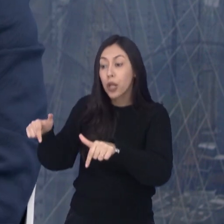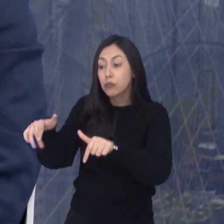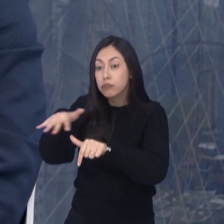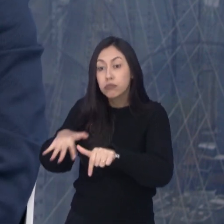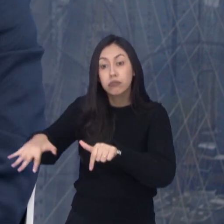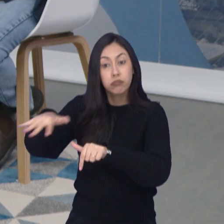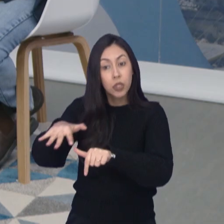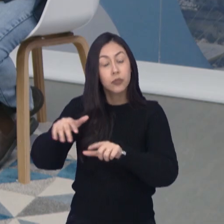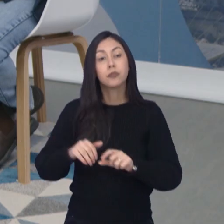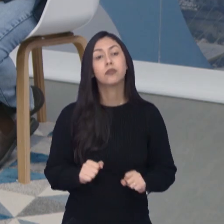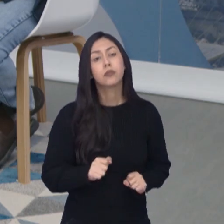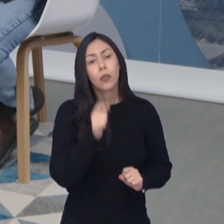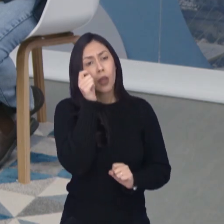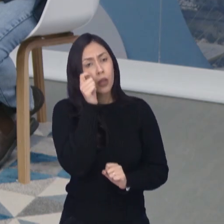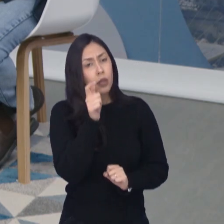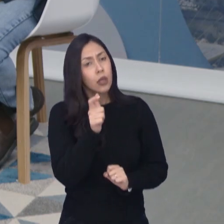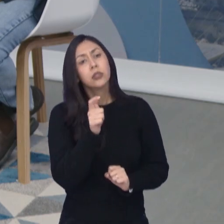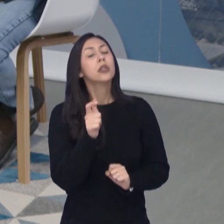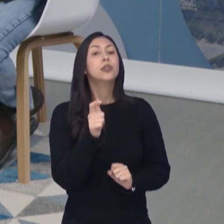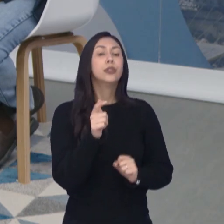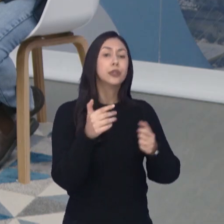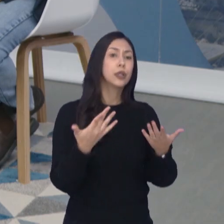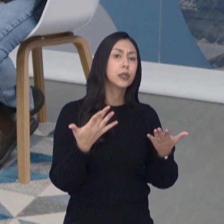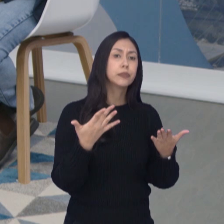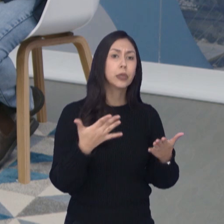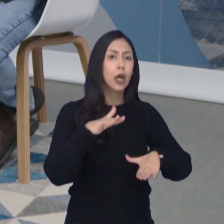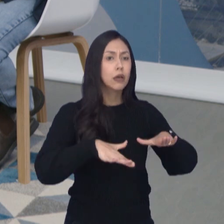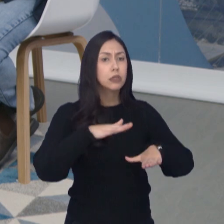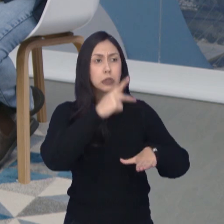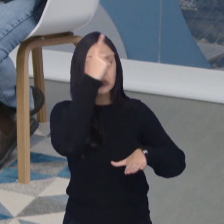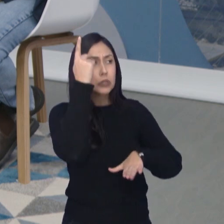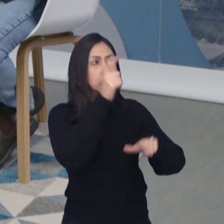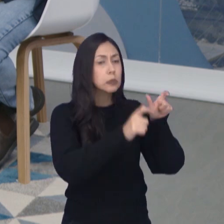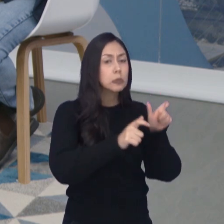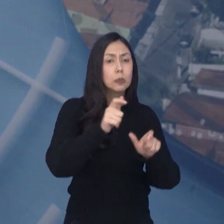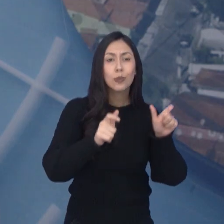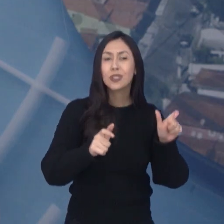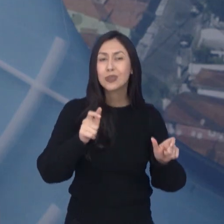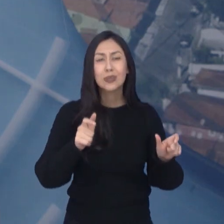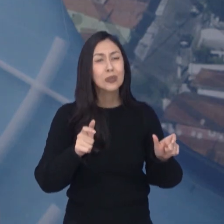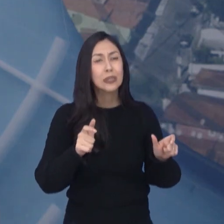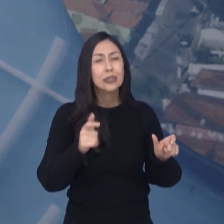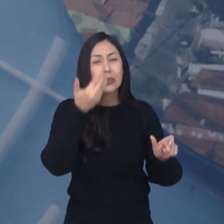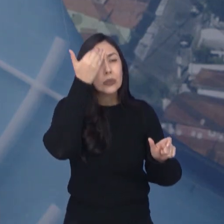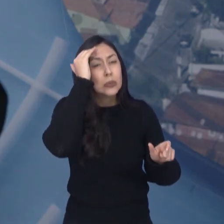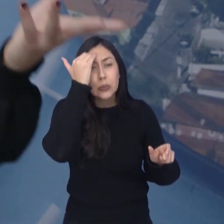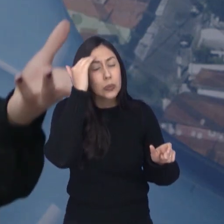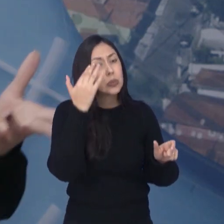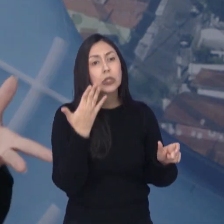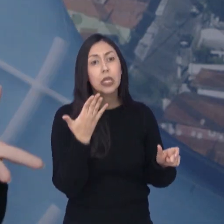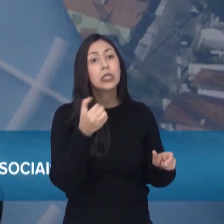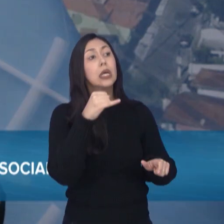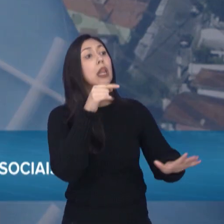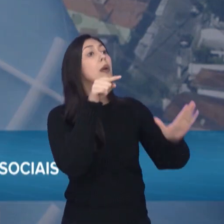determinada. E, Paulo, é interessante que é um conceito que muitas pessoas, eu acho que ainda não tem tanta familiaridade. Se você perguntar